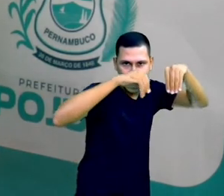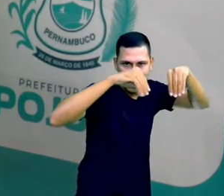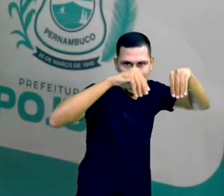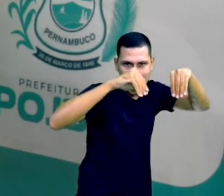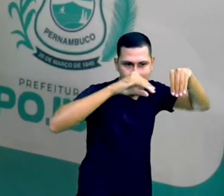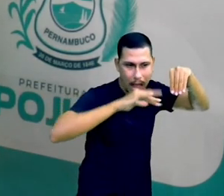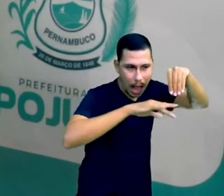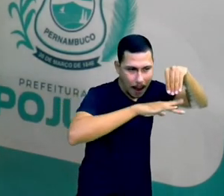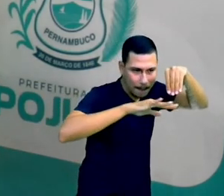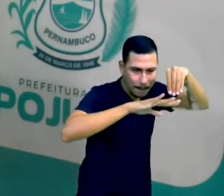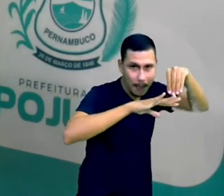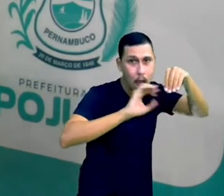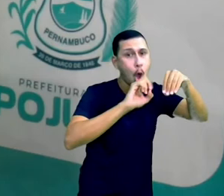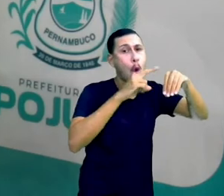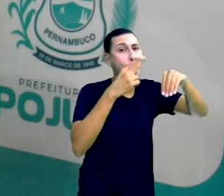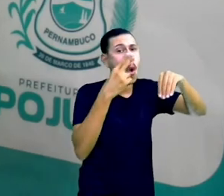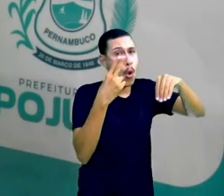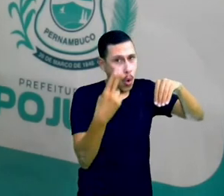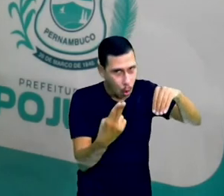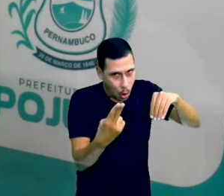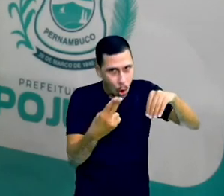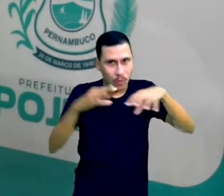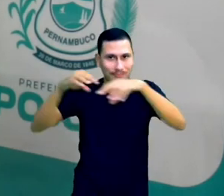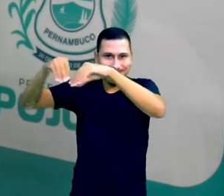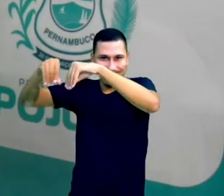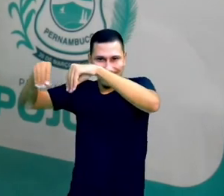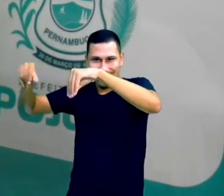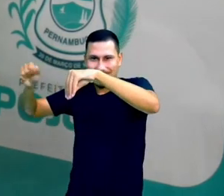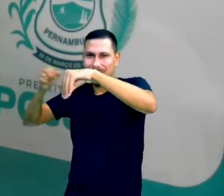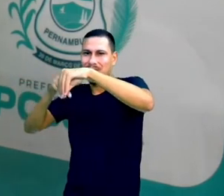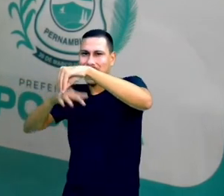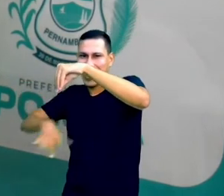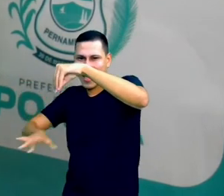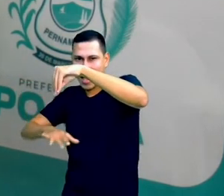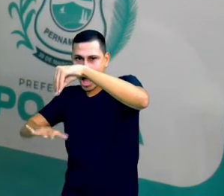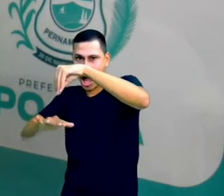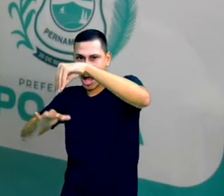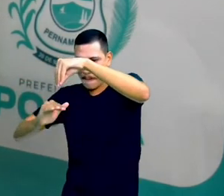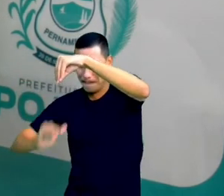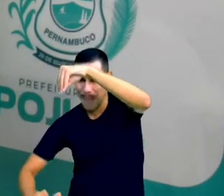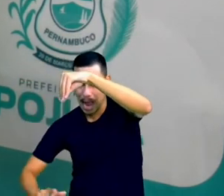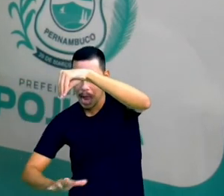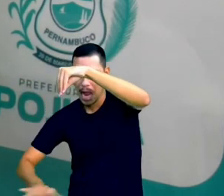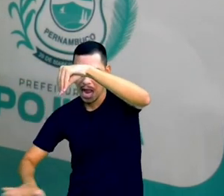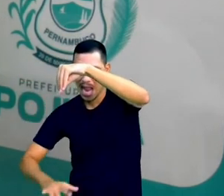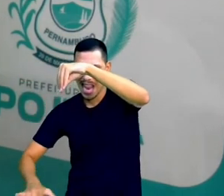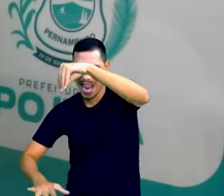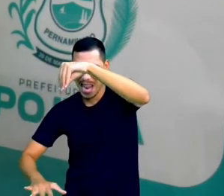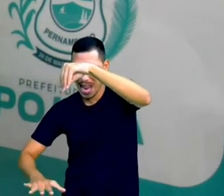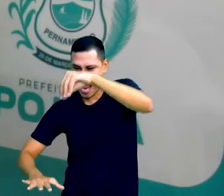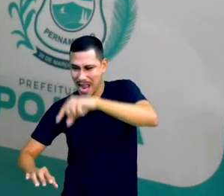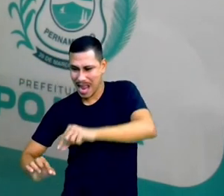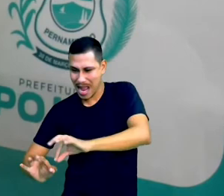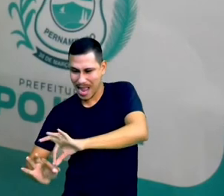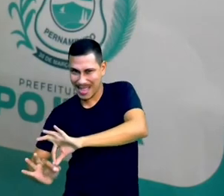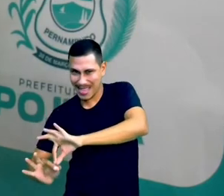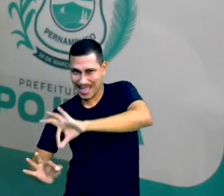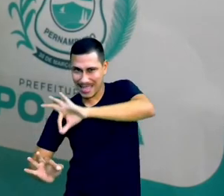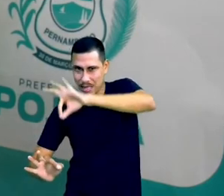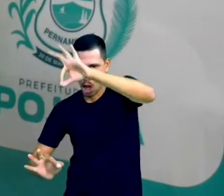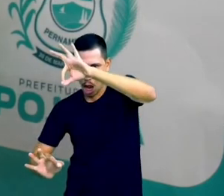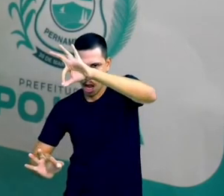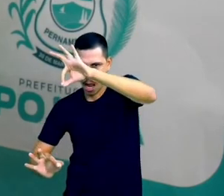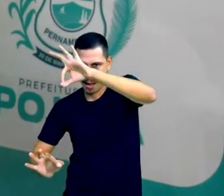profundidade, e um lençol artesiano, que é um lençol mais profundo, certo? Que chega a mais de 100 metros de